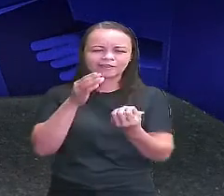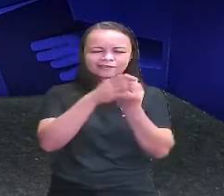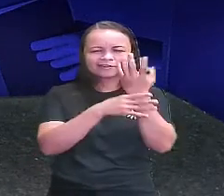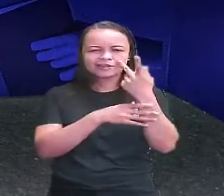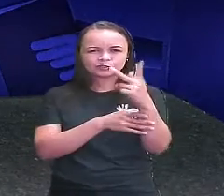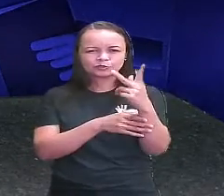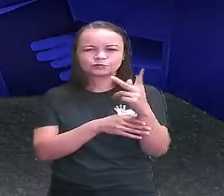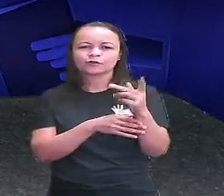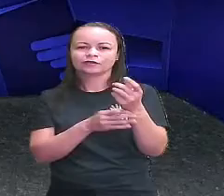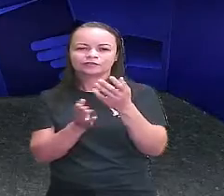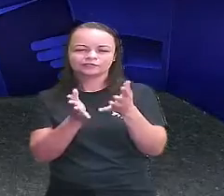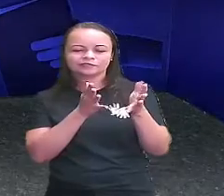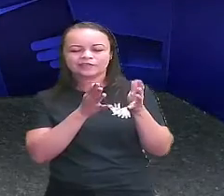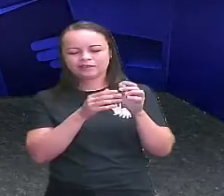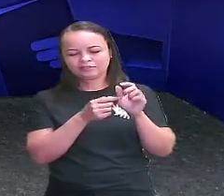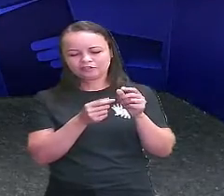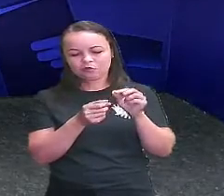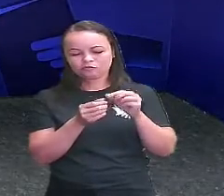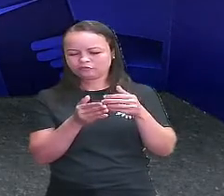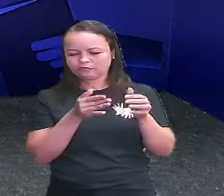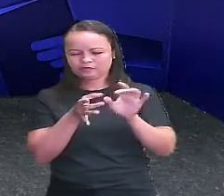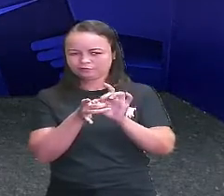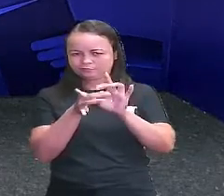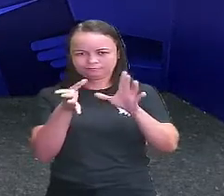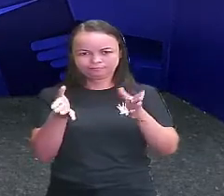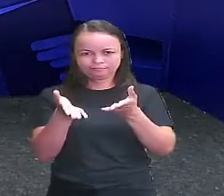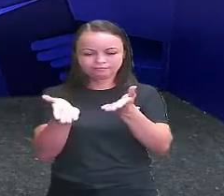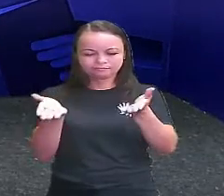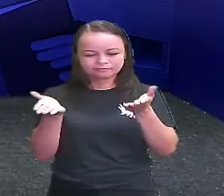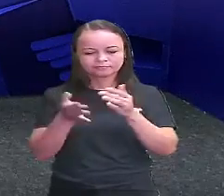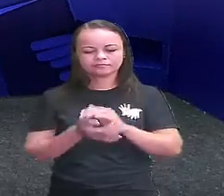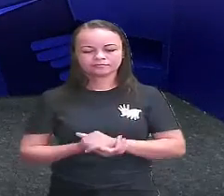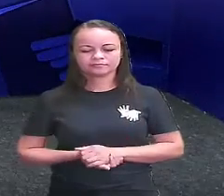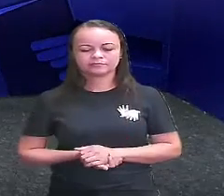você quiser. E depois você passa novamente